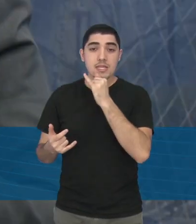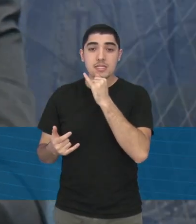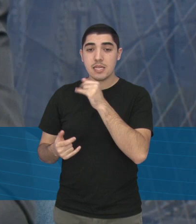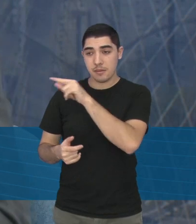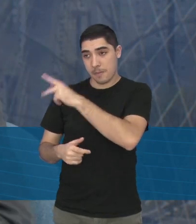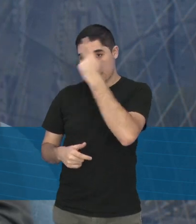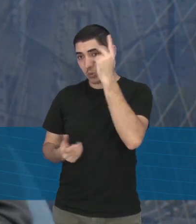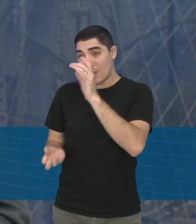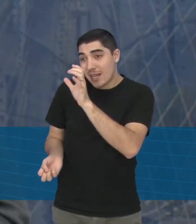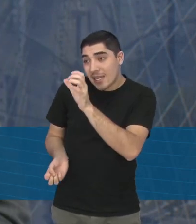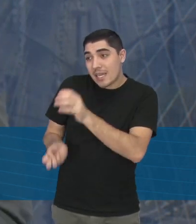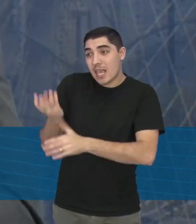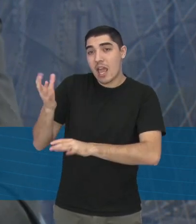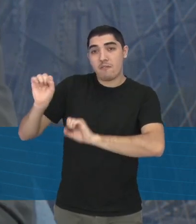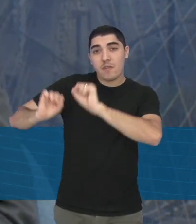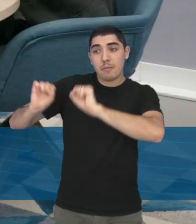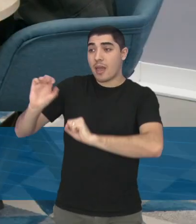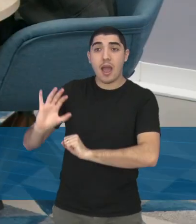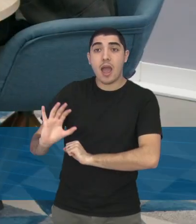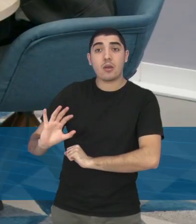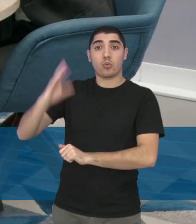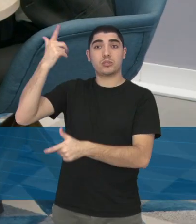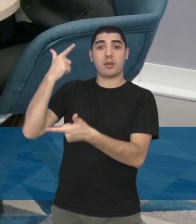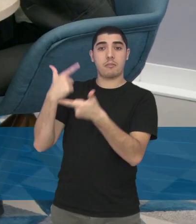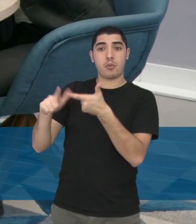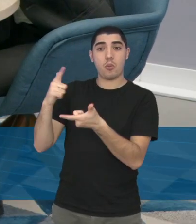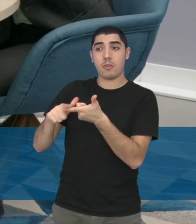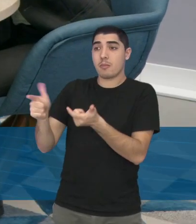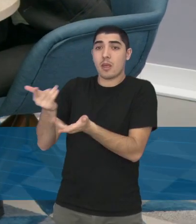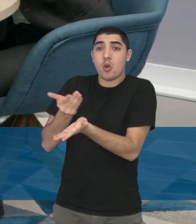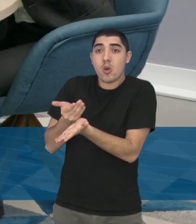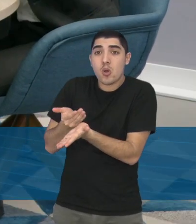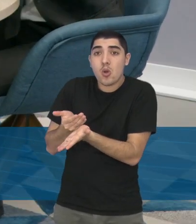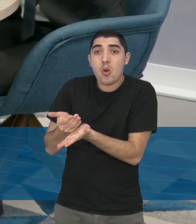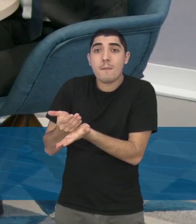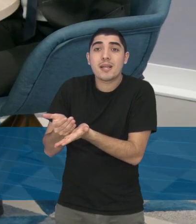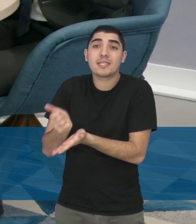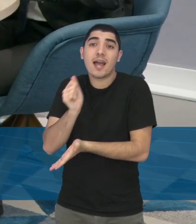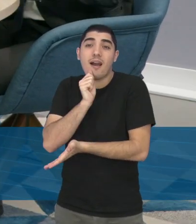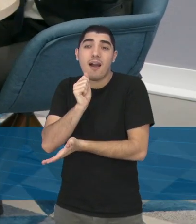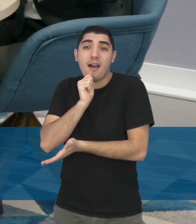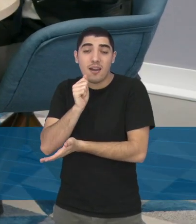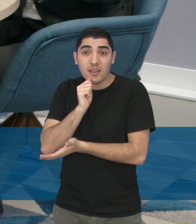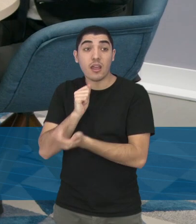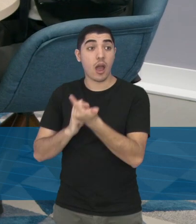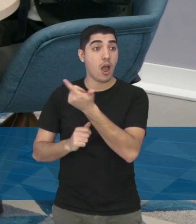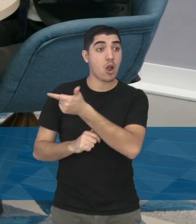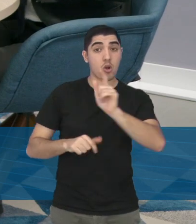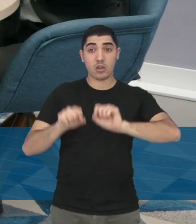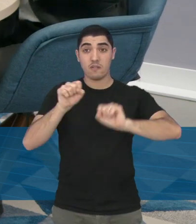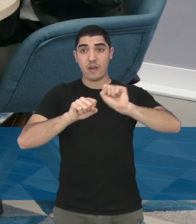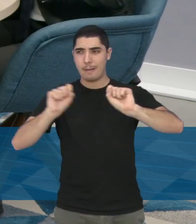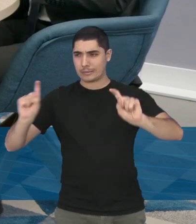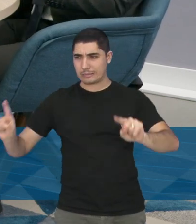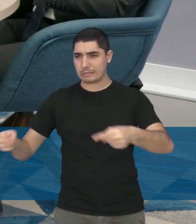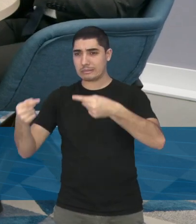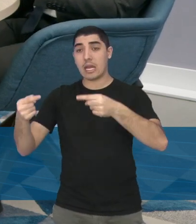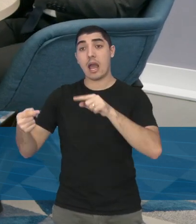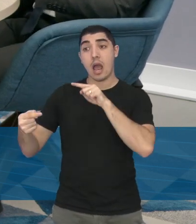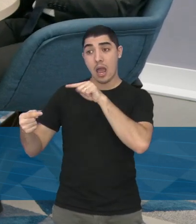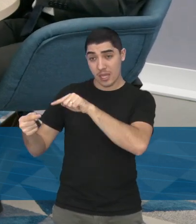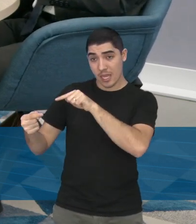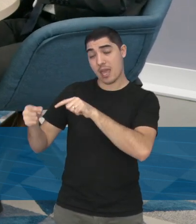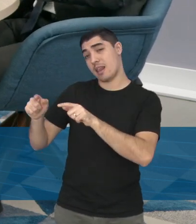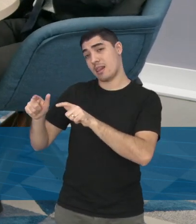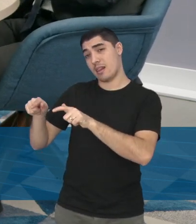estava instalando a fábrica, aconteceu um grande imprevisto, ela não tinha dinheiro, ela estava se instalando, ela estava ampliando, estava vindo um concorrente. Precisava